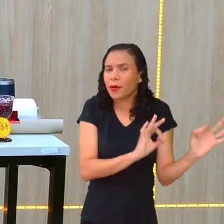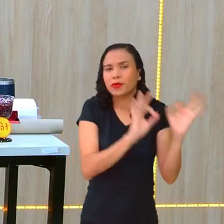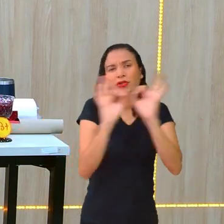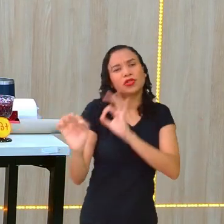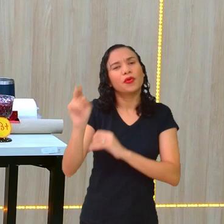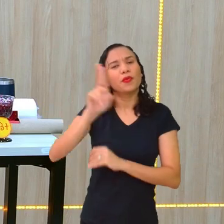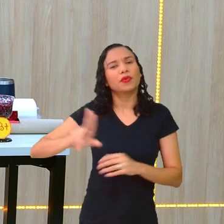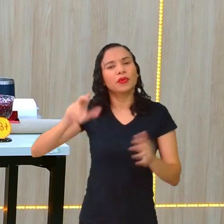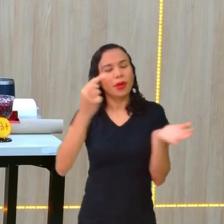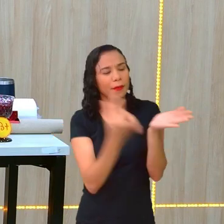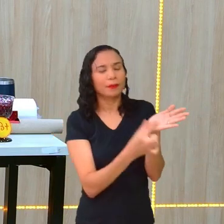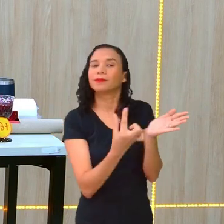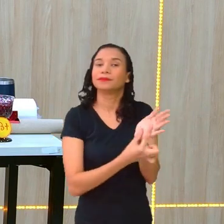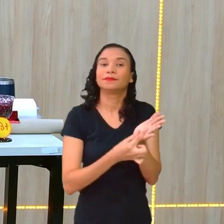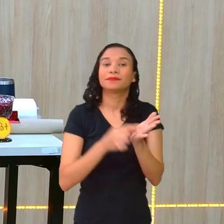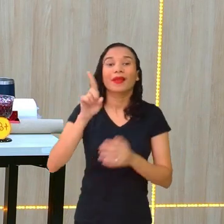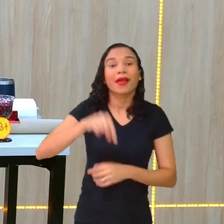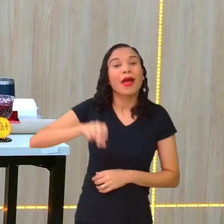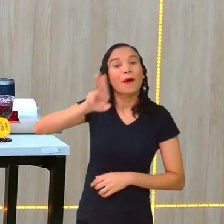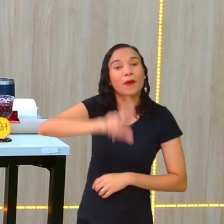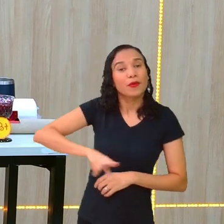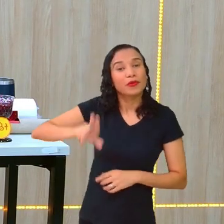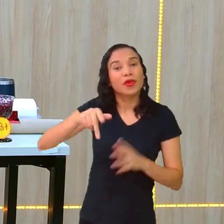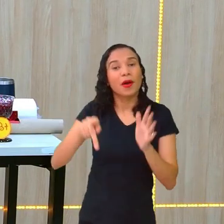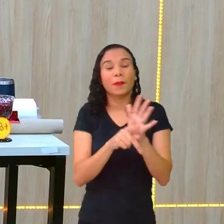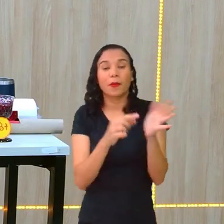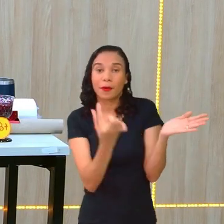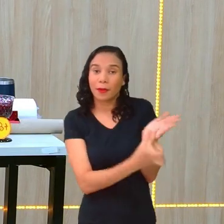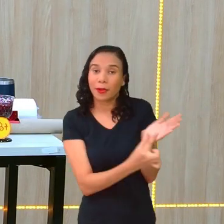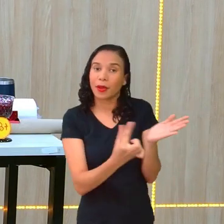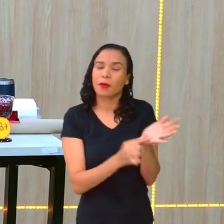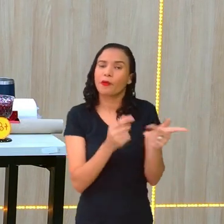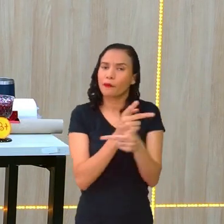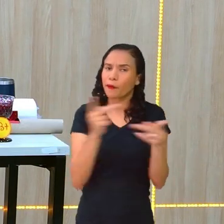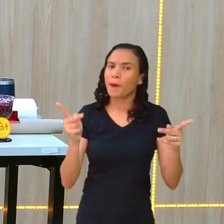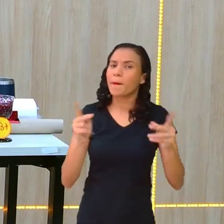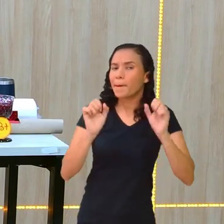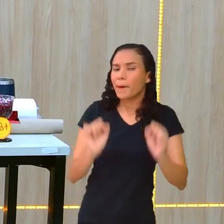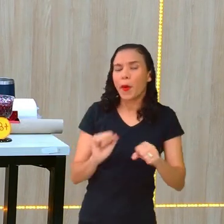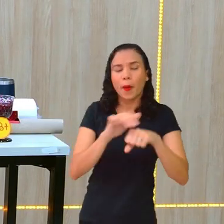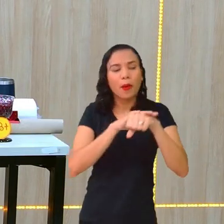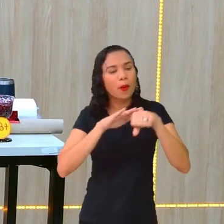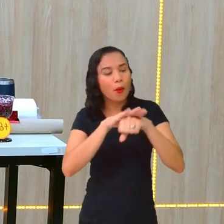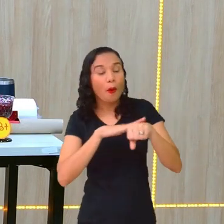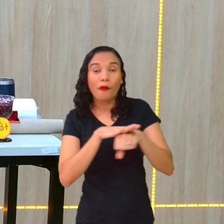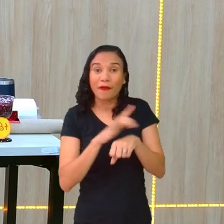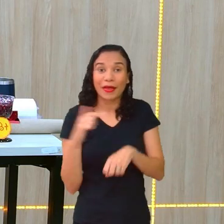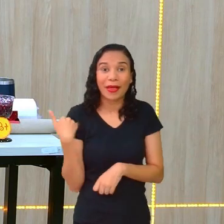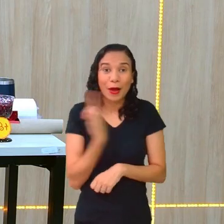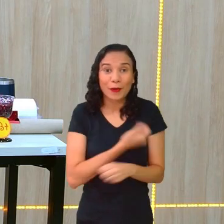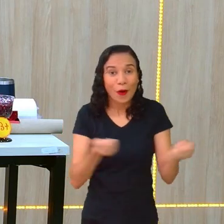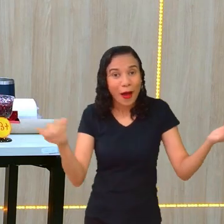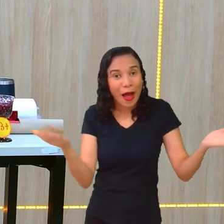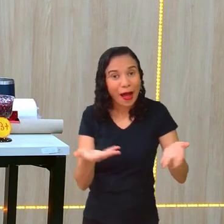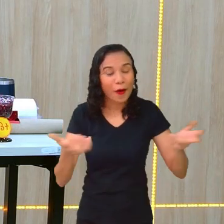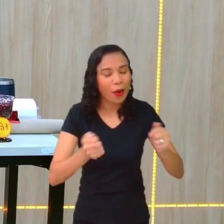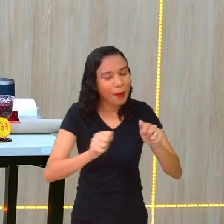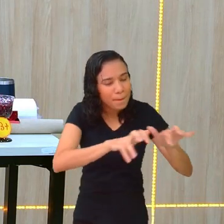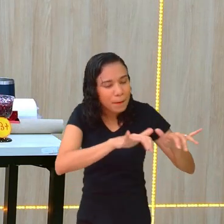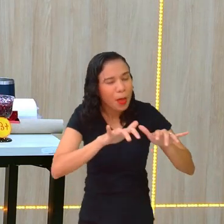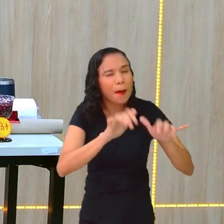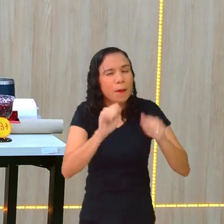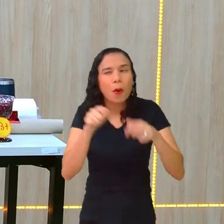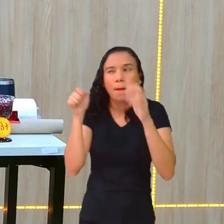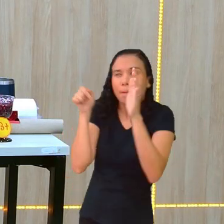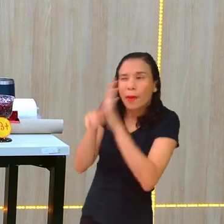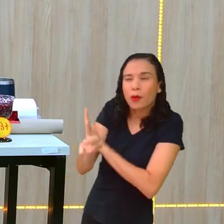pelo aplicativo. É através do aplicativo, pessoal, que vocês vão poder conversar conosco em tempo real, fazendo